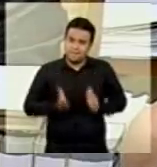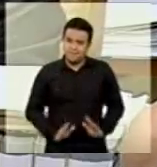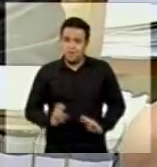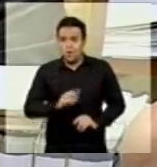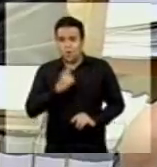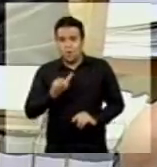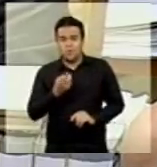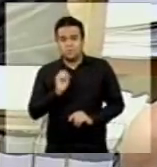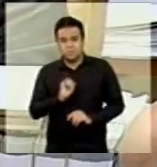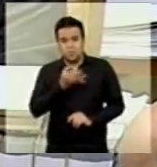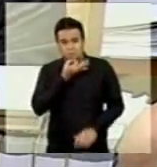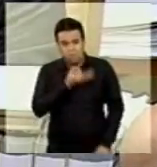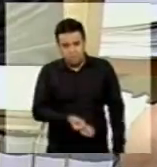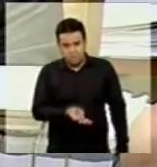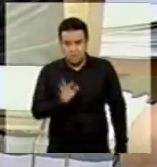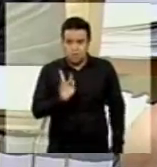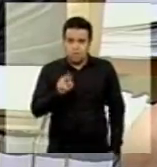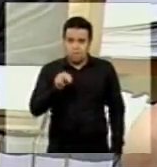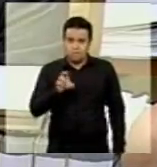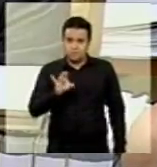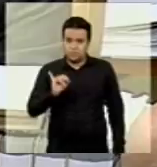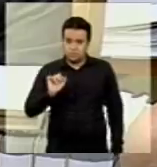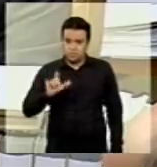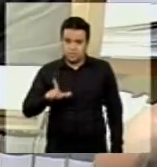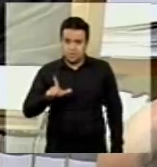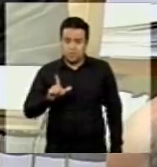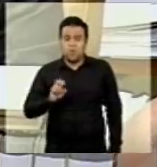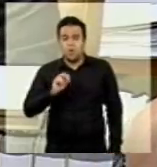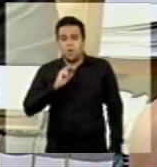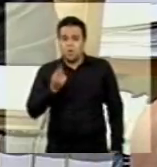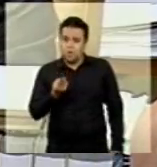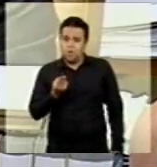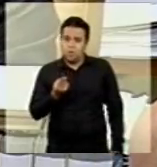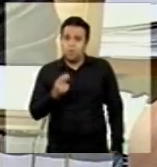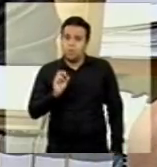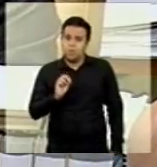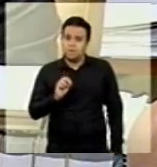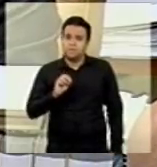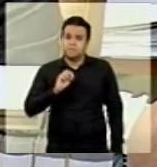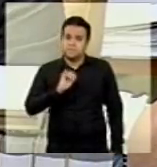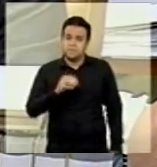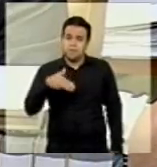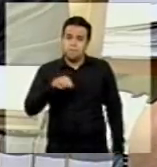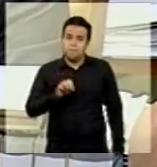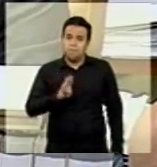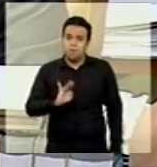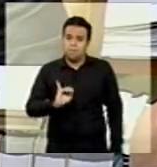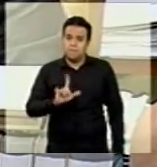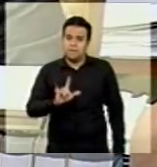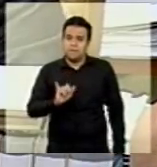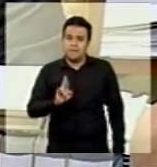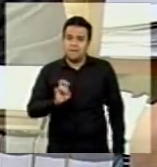sua posição funcional ou ainda de sua condição nobiliárquica.